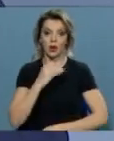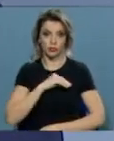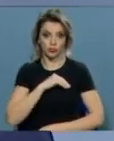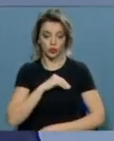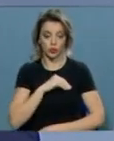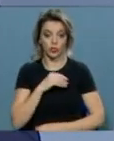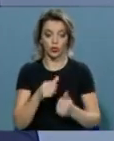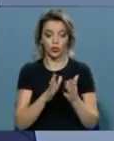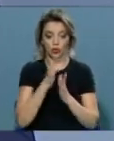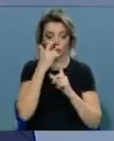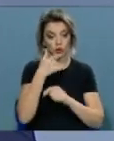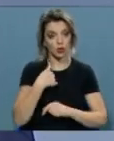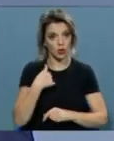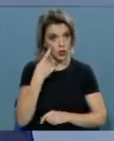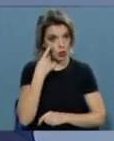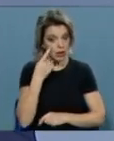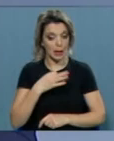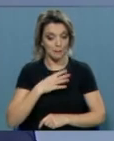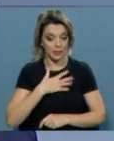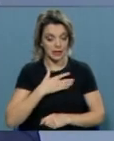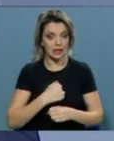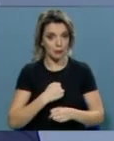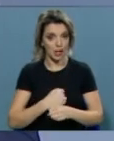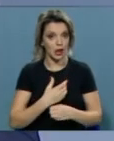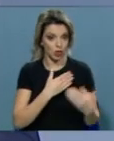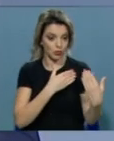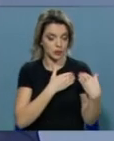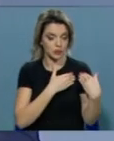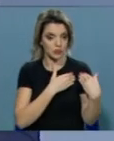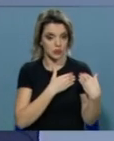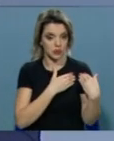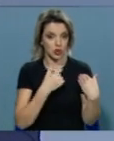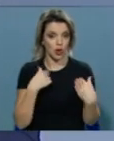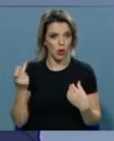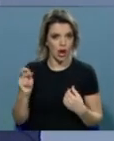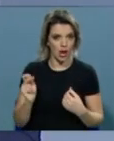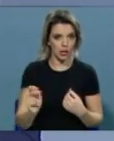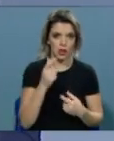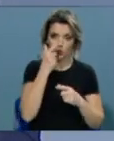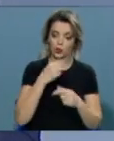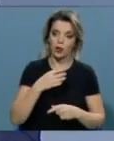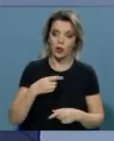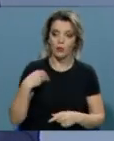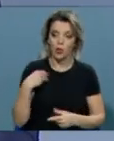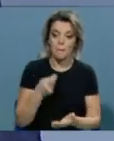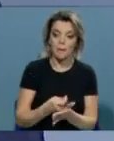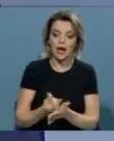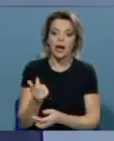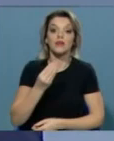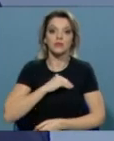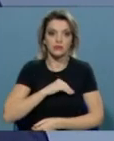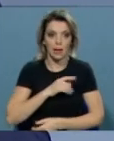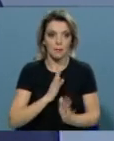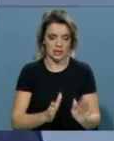garantir todos os empresários que conhecer já tem uns anos e disto estas verdades sobre como por exemplo os podemos solares